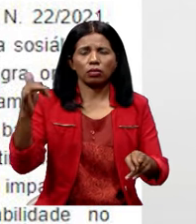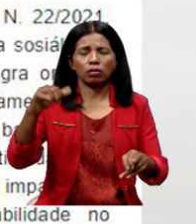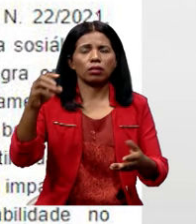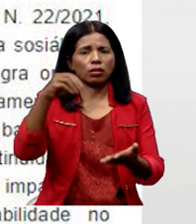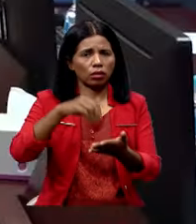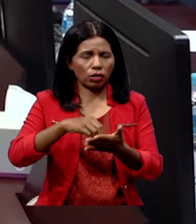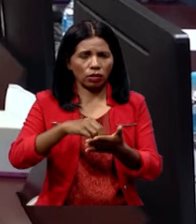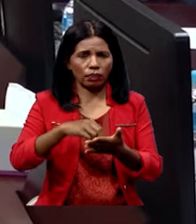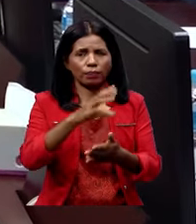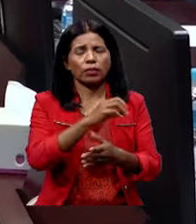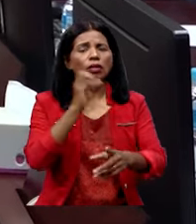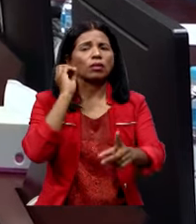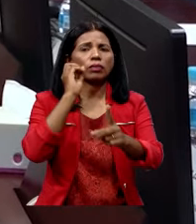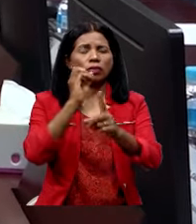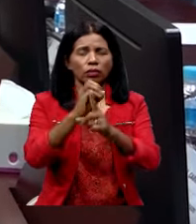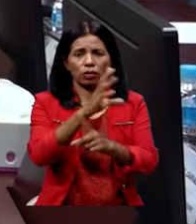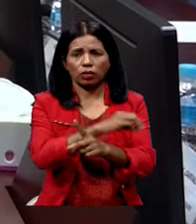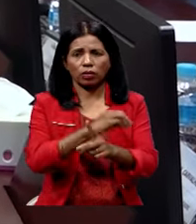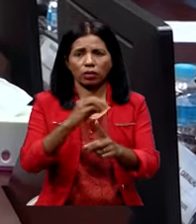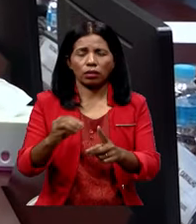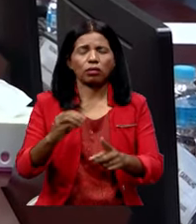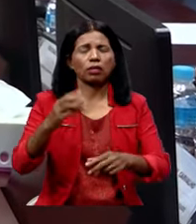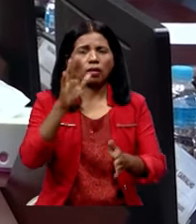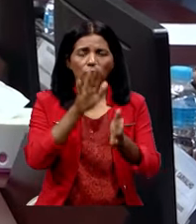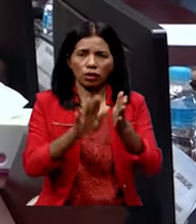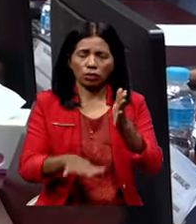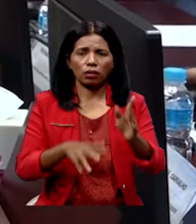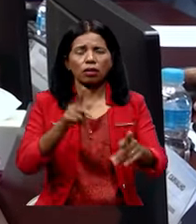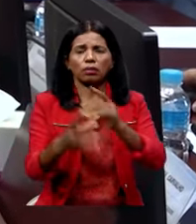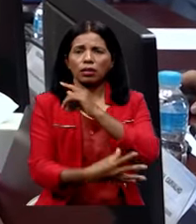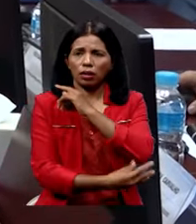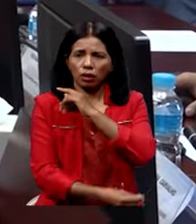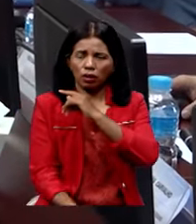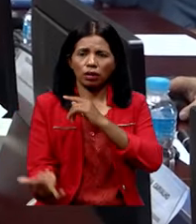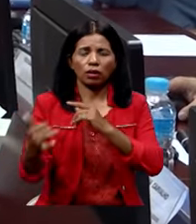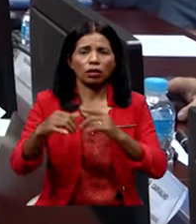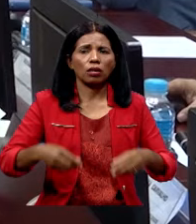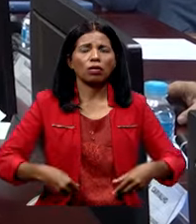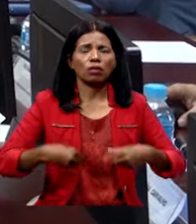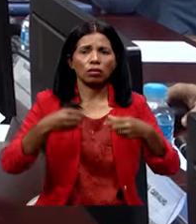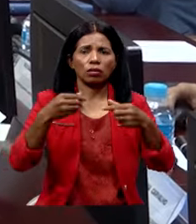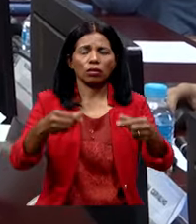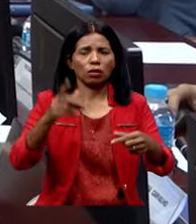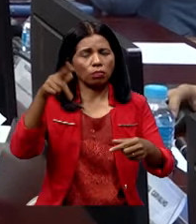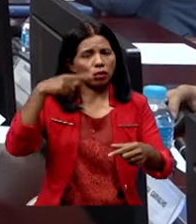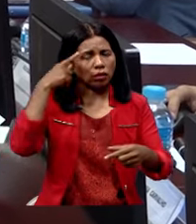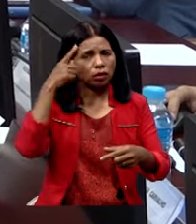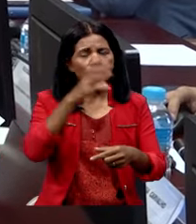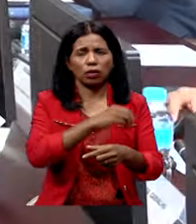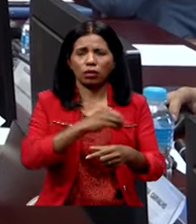ona, no objetivo a tu alcança ba redução vulnerabilidade no correspondência ho política